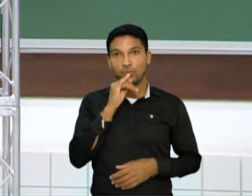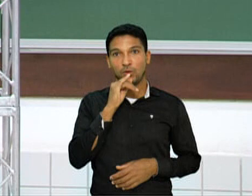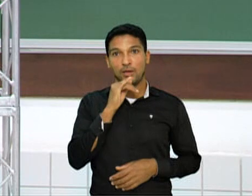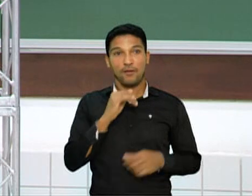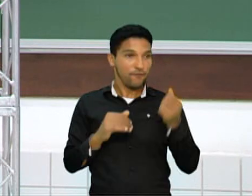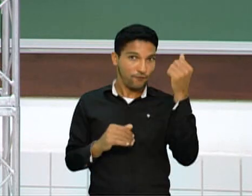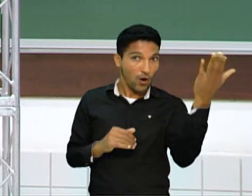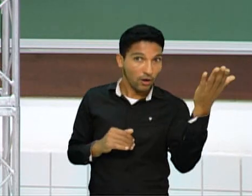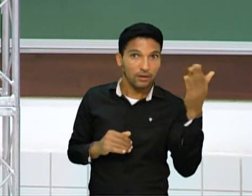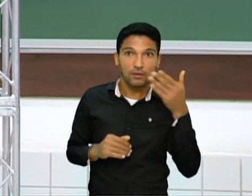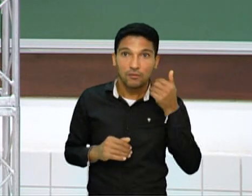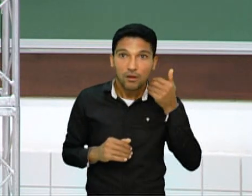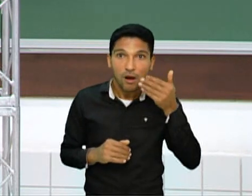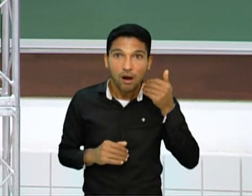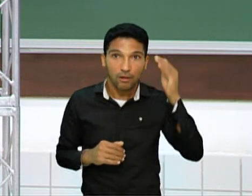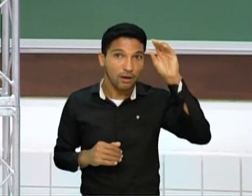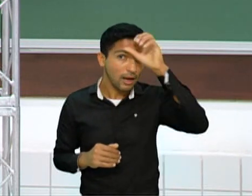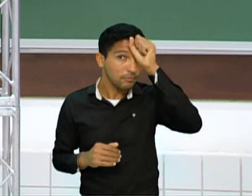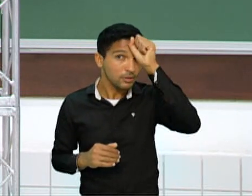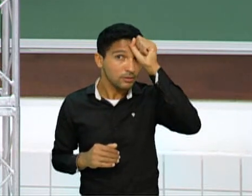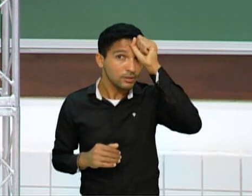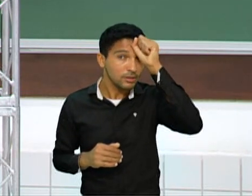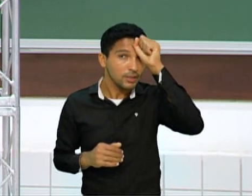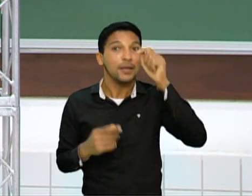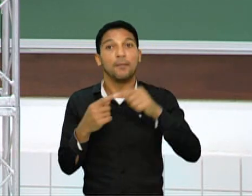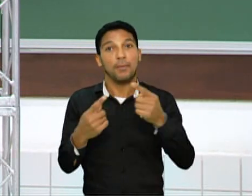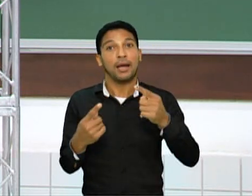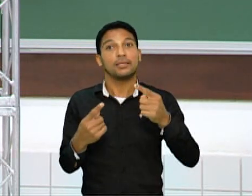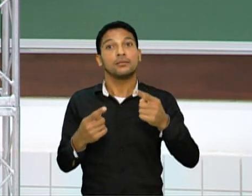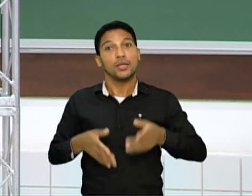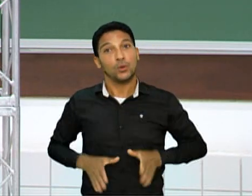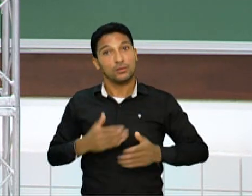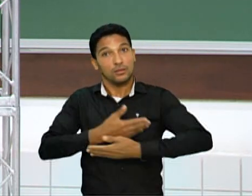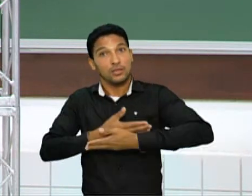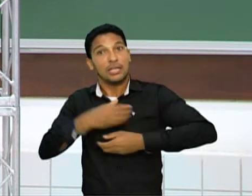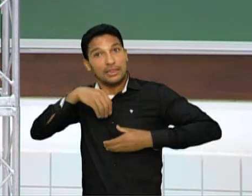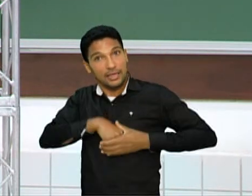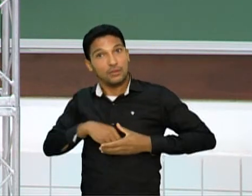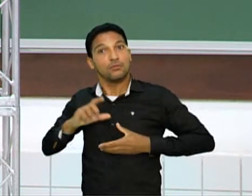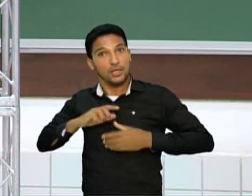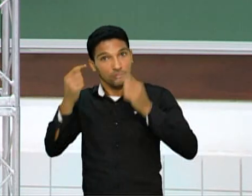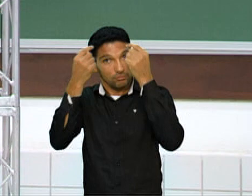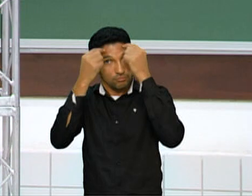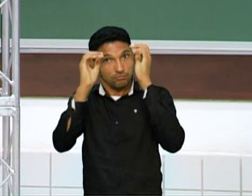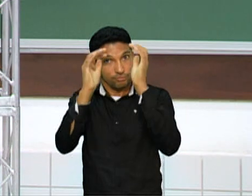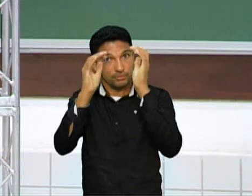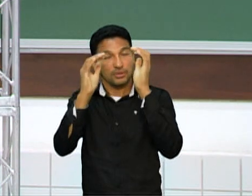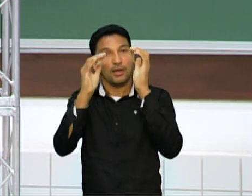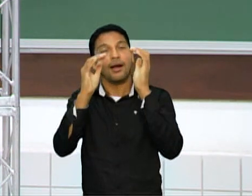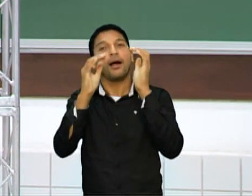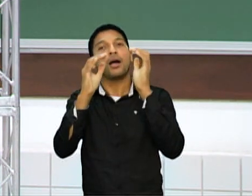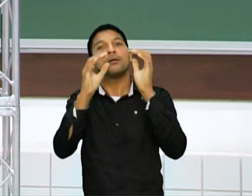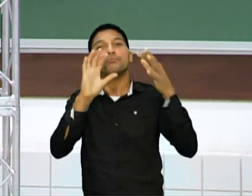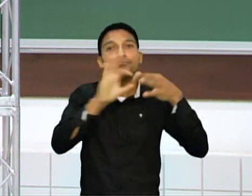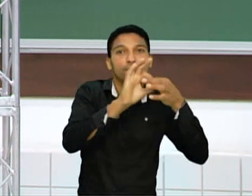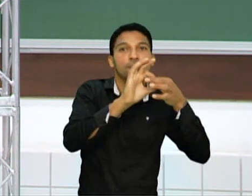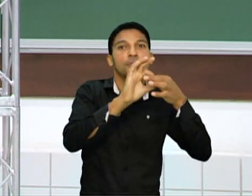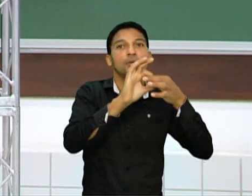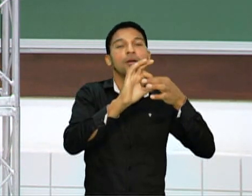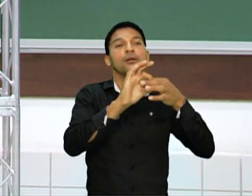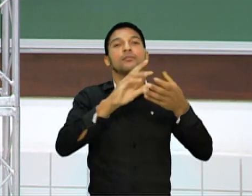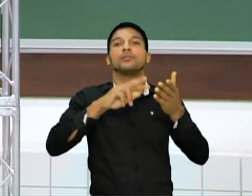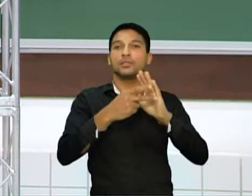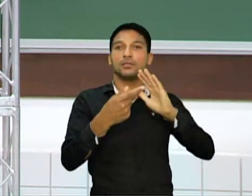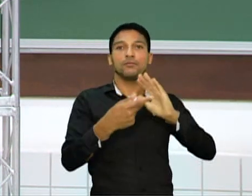existe aqui uma possibilidade também da criação nessas ideias. Então, diante de todo esse processo que o